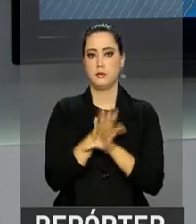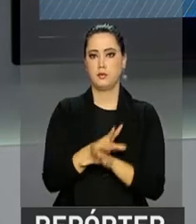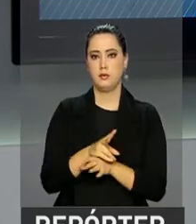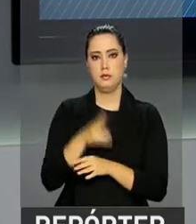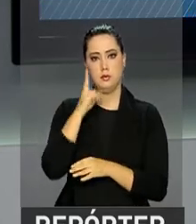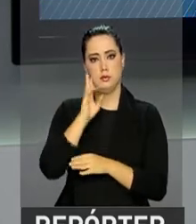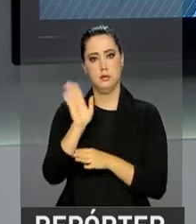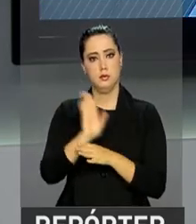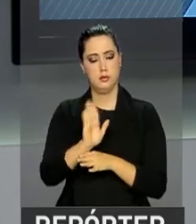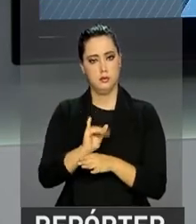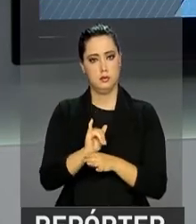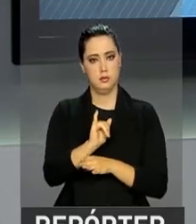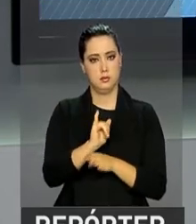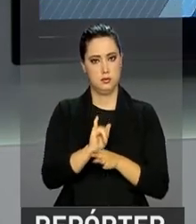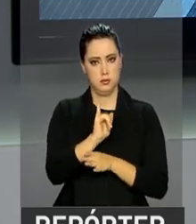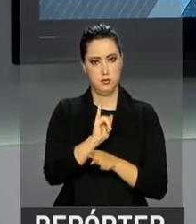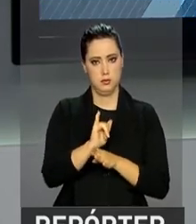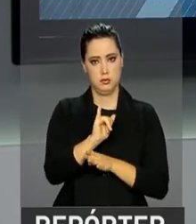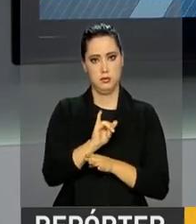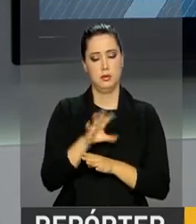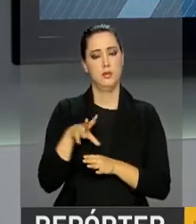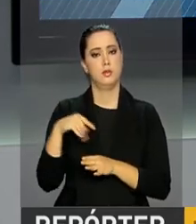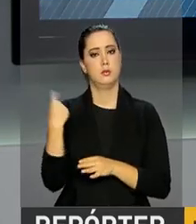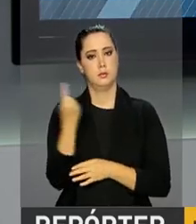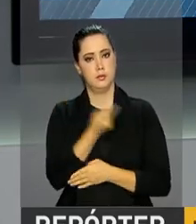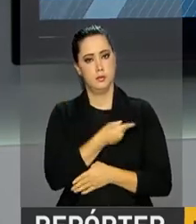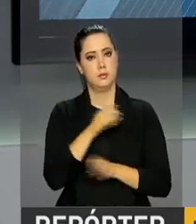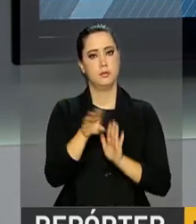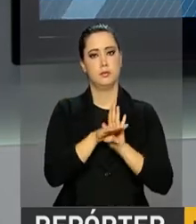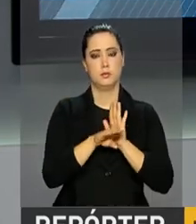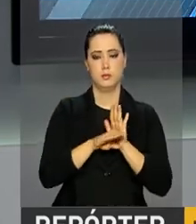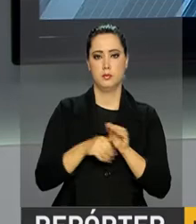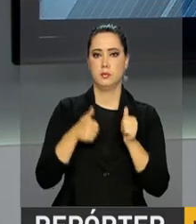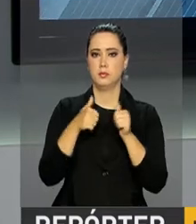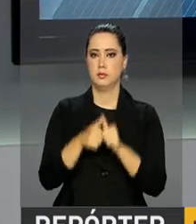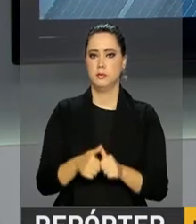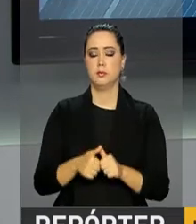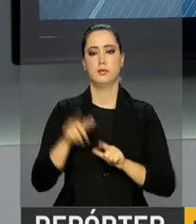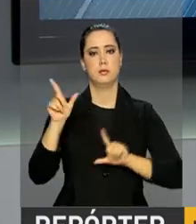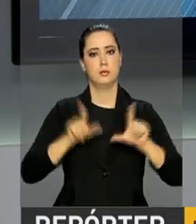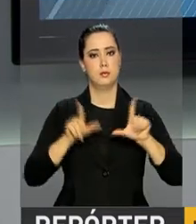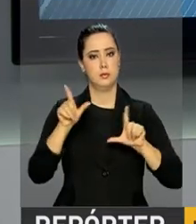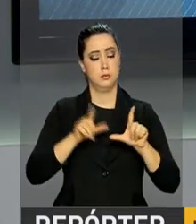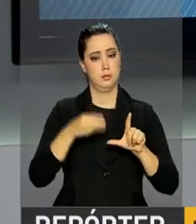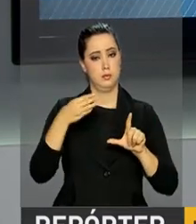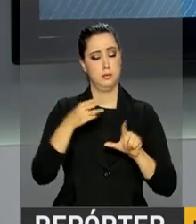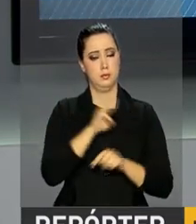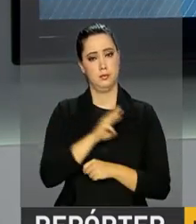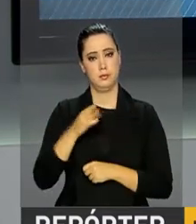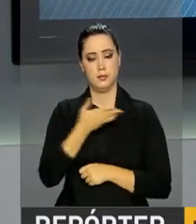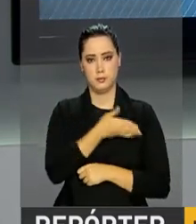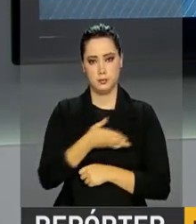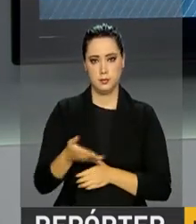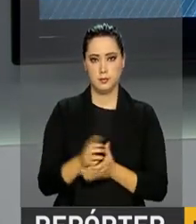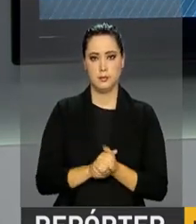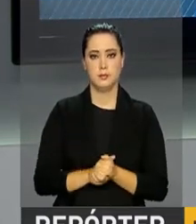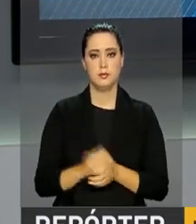aqui. Você pode rever as reportagens no YouTube e toda a nossa programação também está na página da NBR